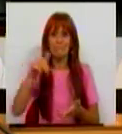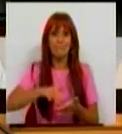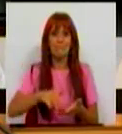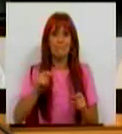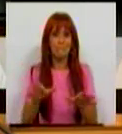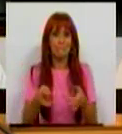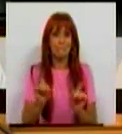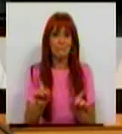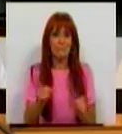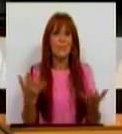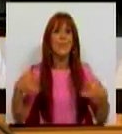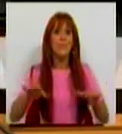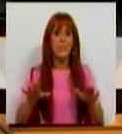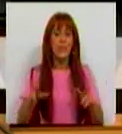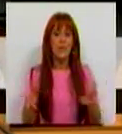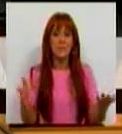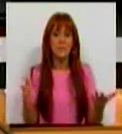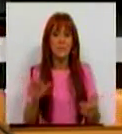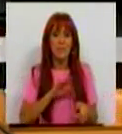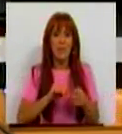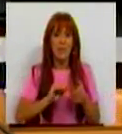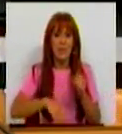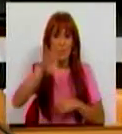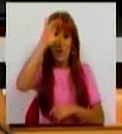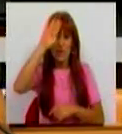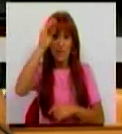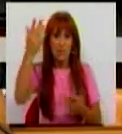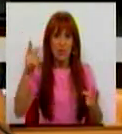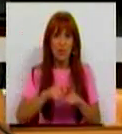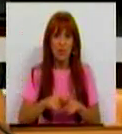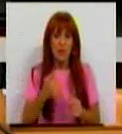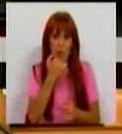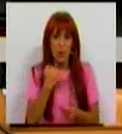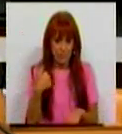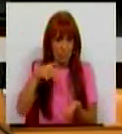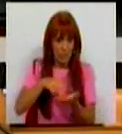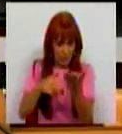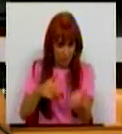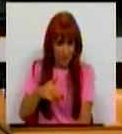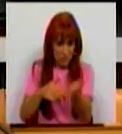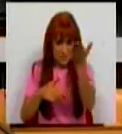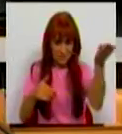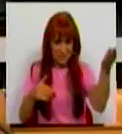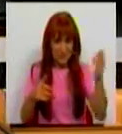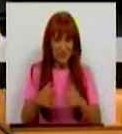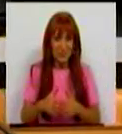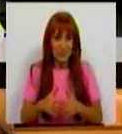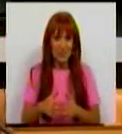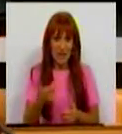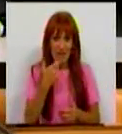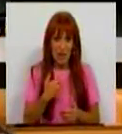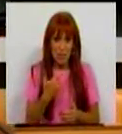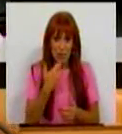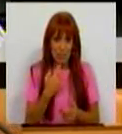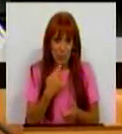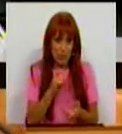a esta comissão, mas, como o Sr. Secretário de Estado sabe, é com muito gosto que o temos aqui e que o temos a responder a